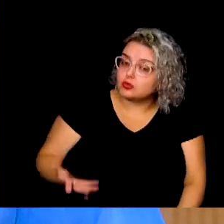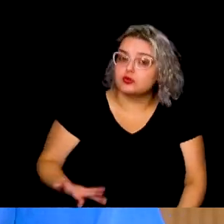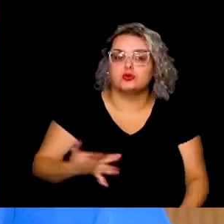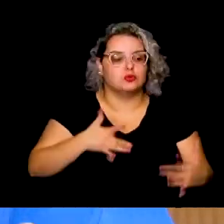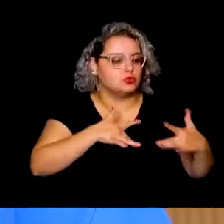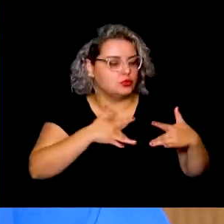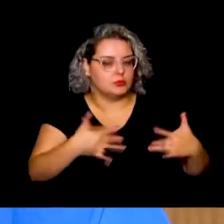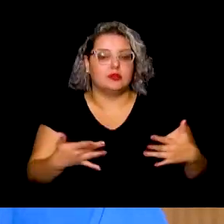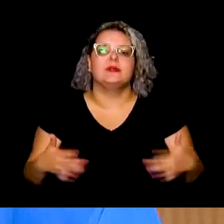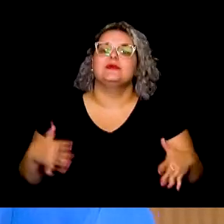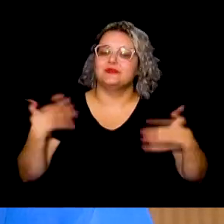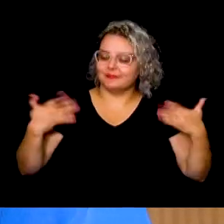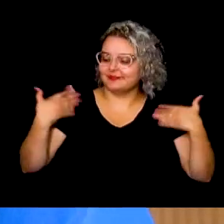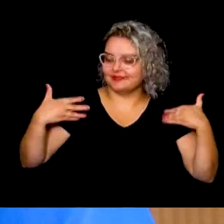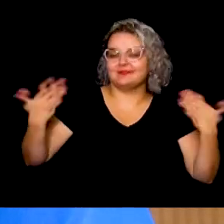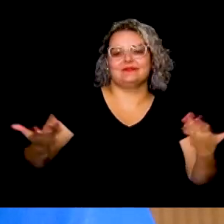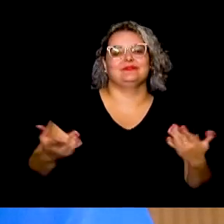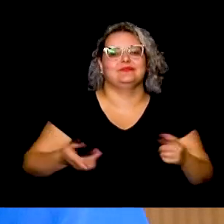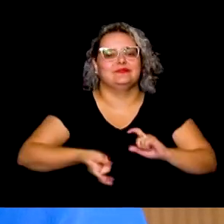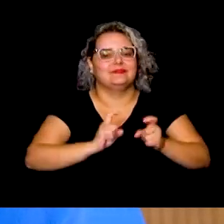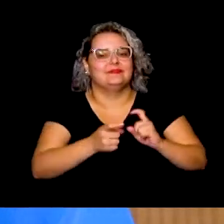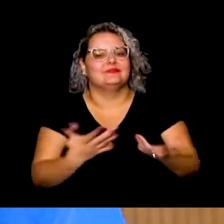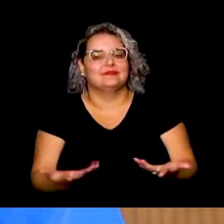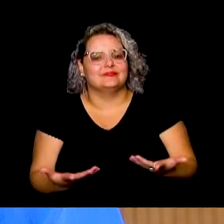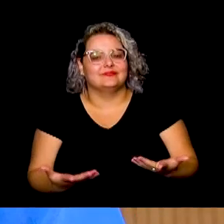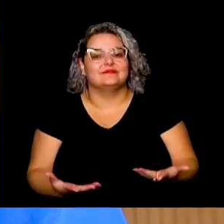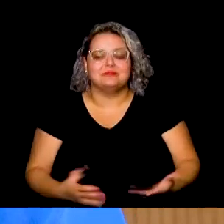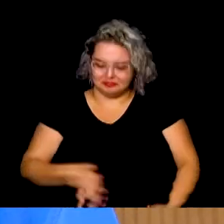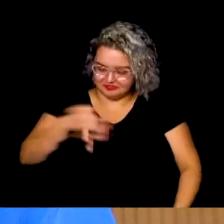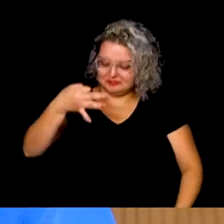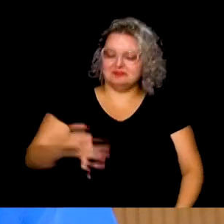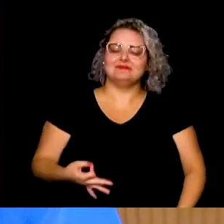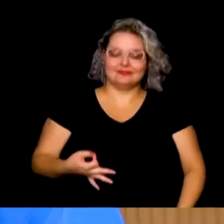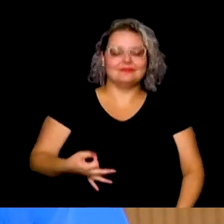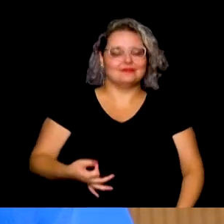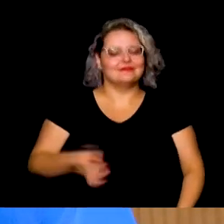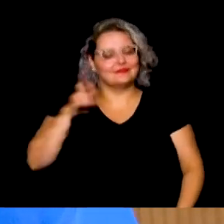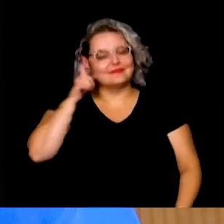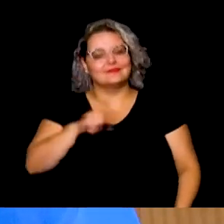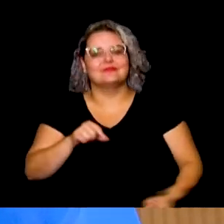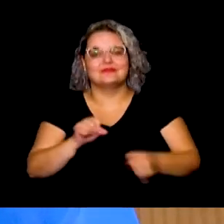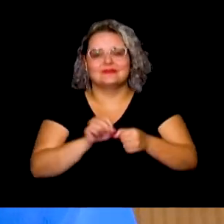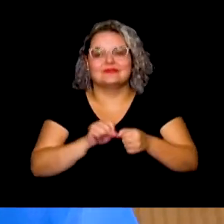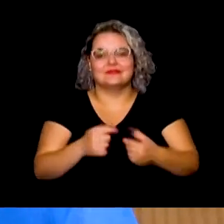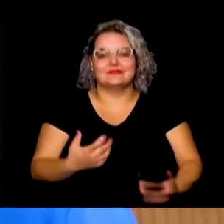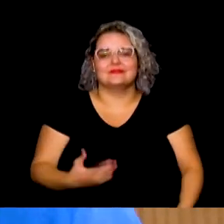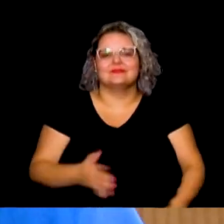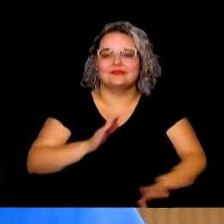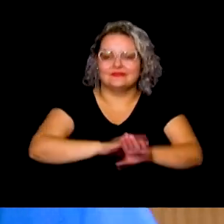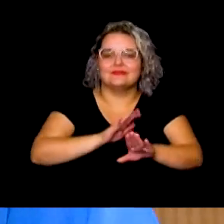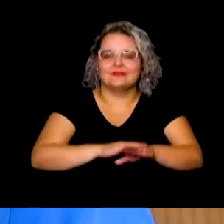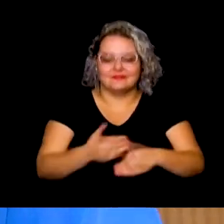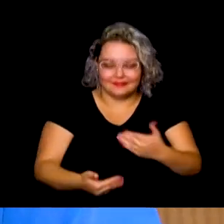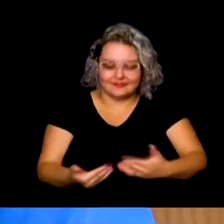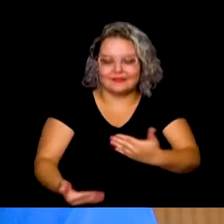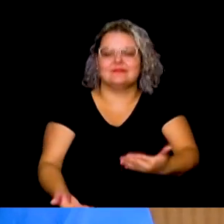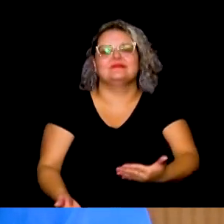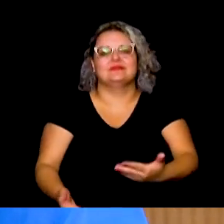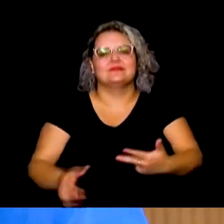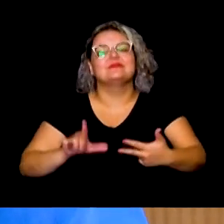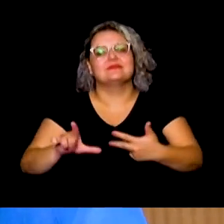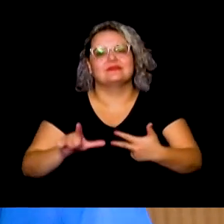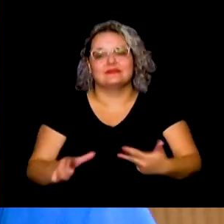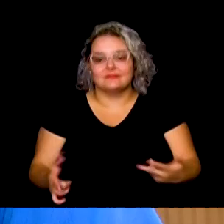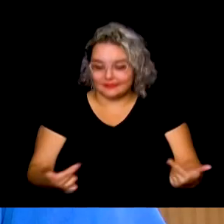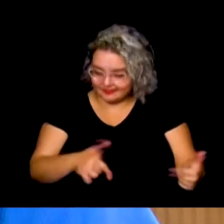é solidário eu tô muito sair dessa reunião assim convicto de que nós vamos fazer um